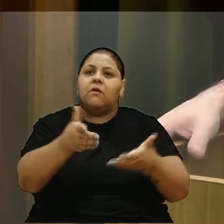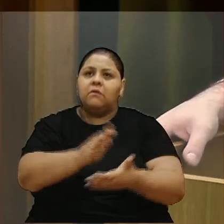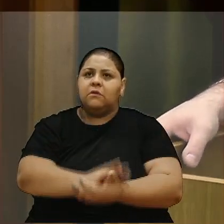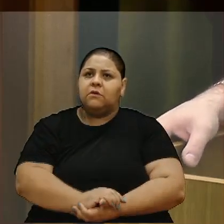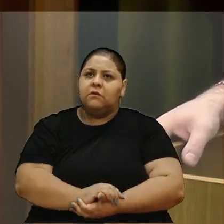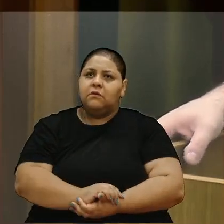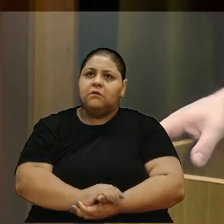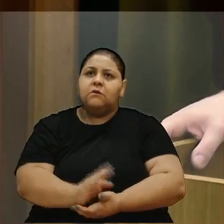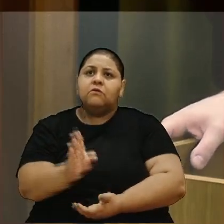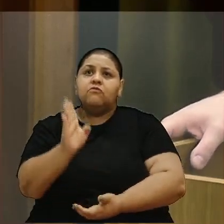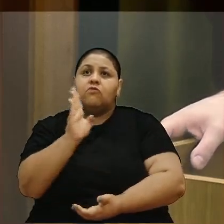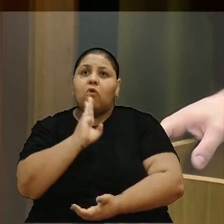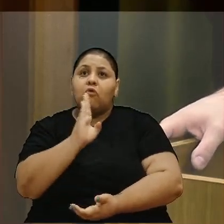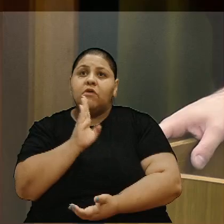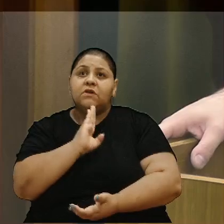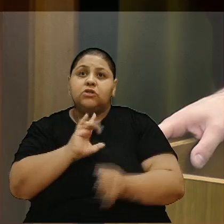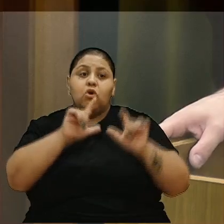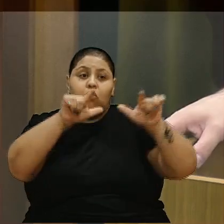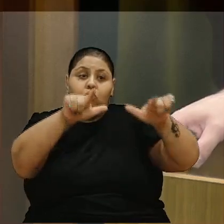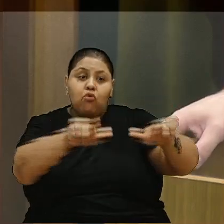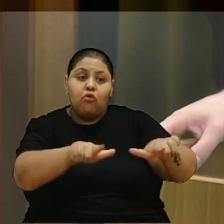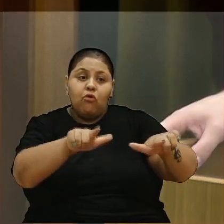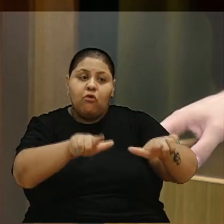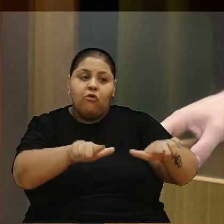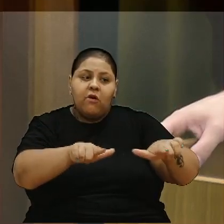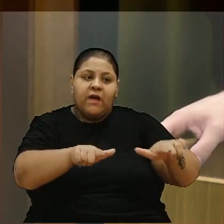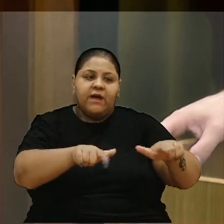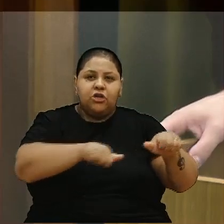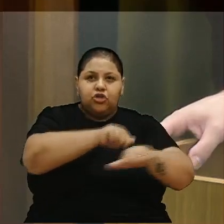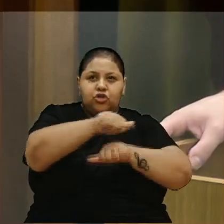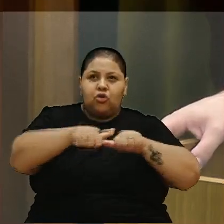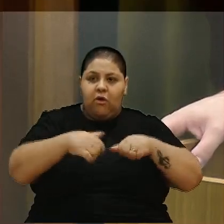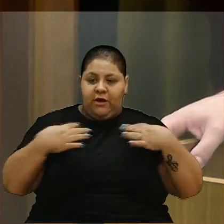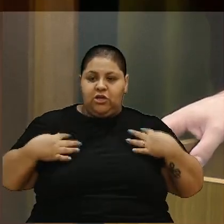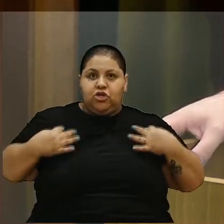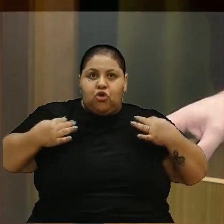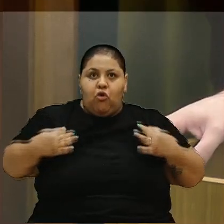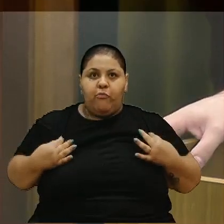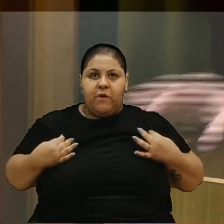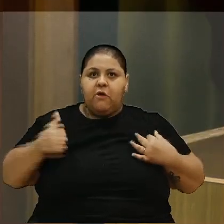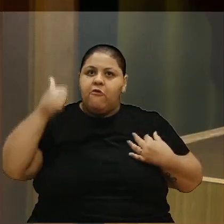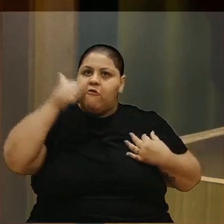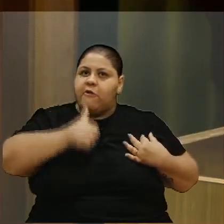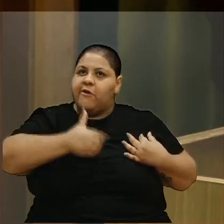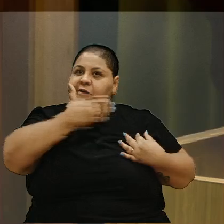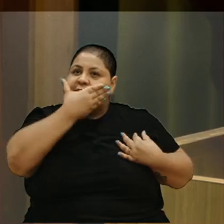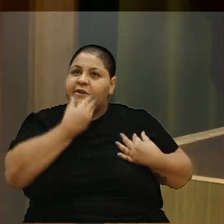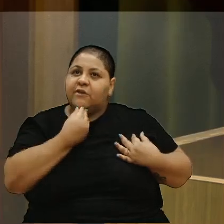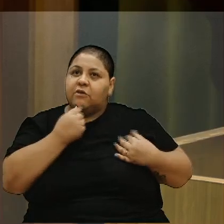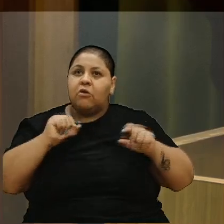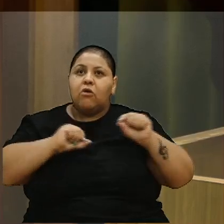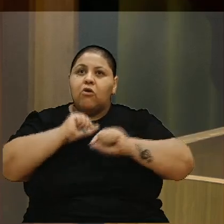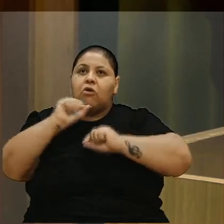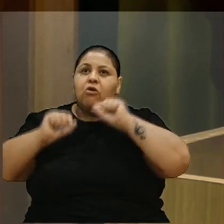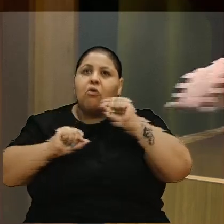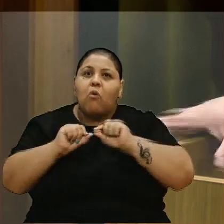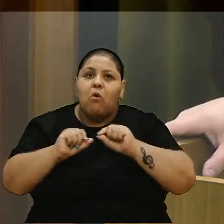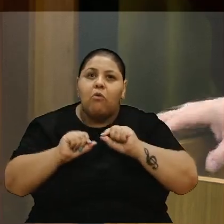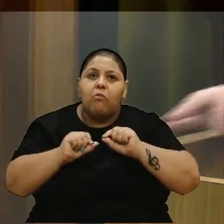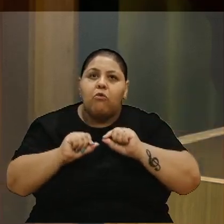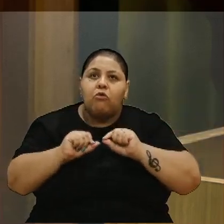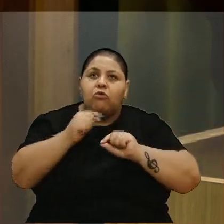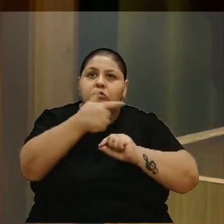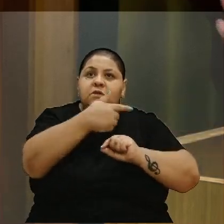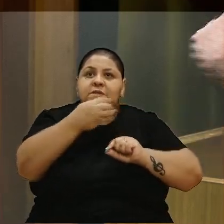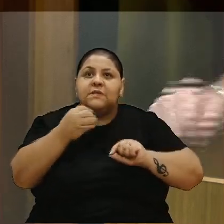Vamos conhecer o vestiário, tanto feminino quanto masculino, de dentro da sede. Aonde que vai enfiar 70 armários lá